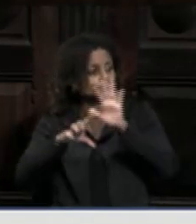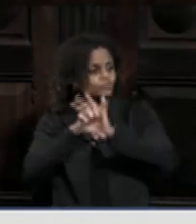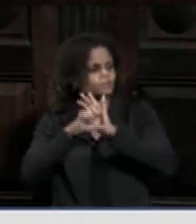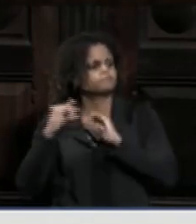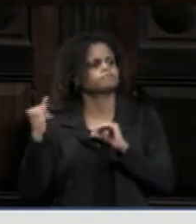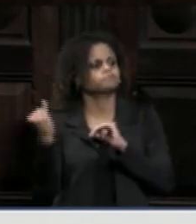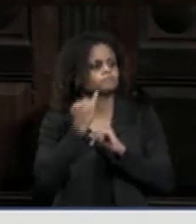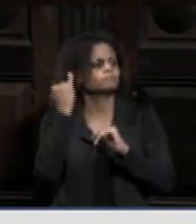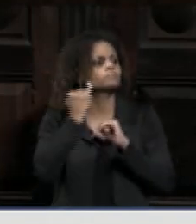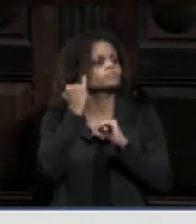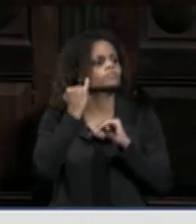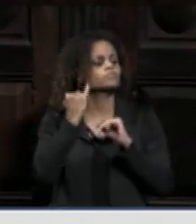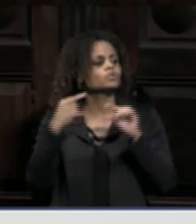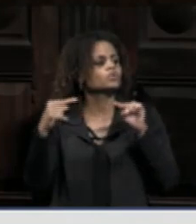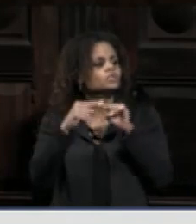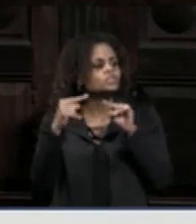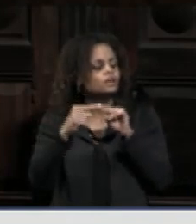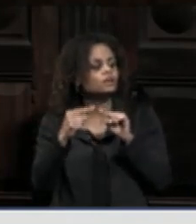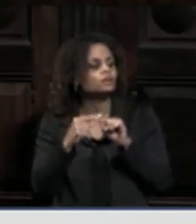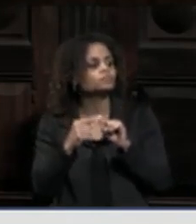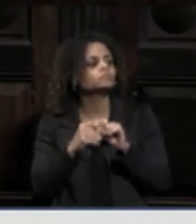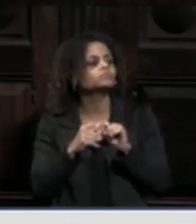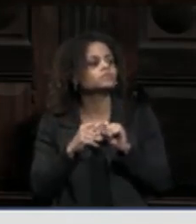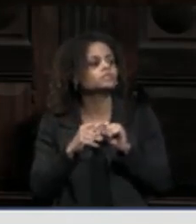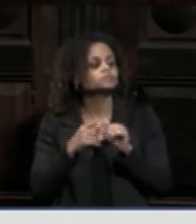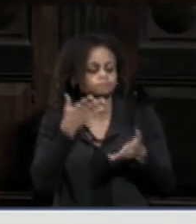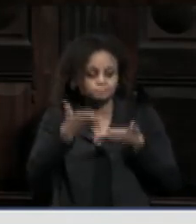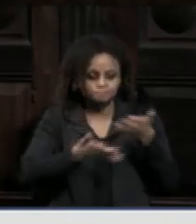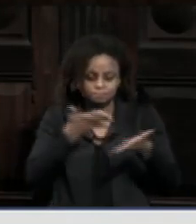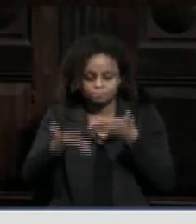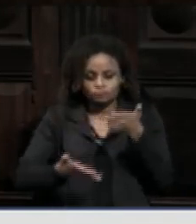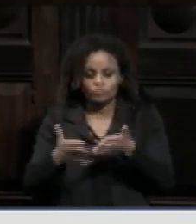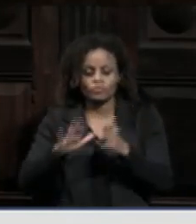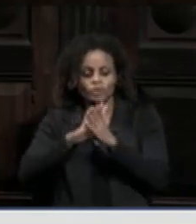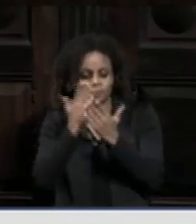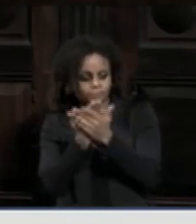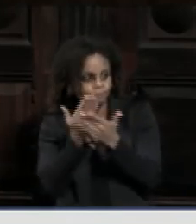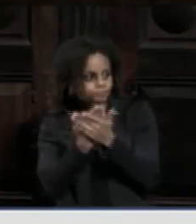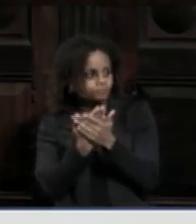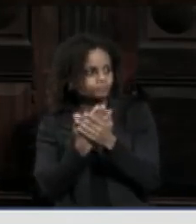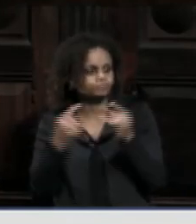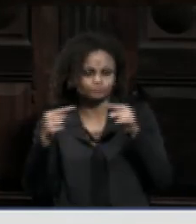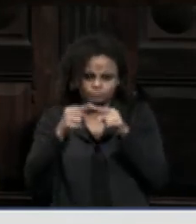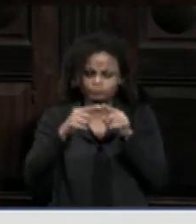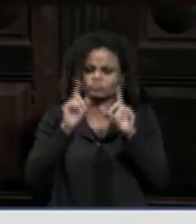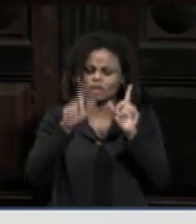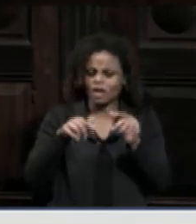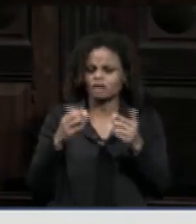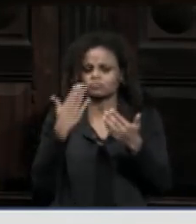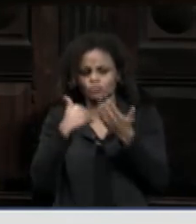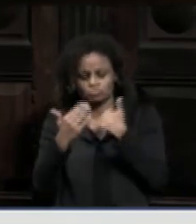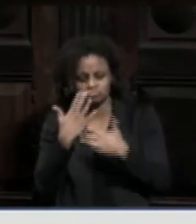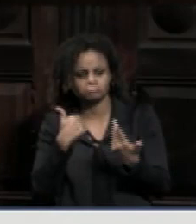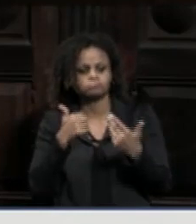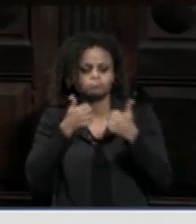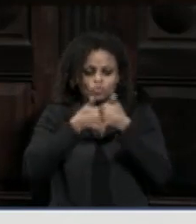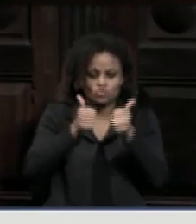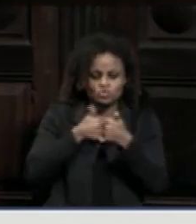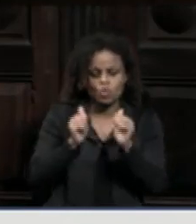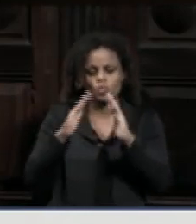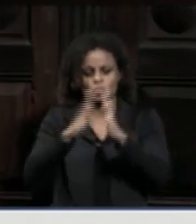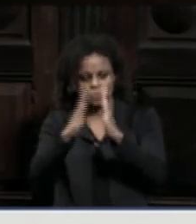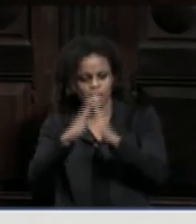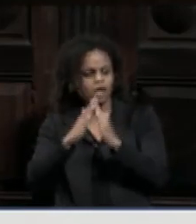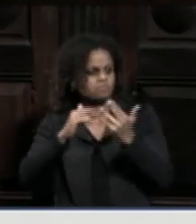discussão das políticas de assistência estudantil, que envolve transporte para os estudantes, envolve moradia, envolve alimentação. Portanto, é um